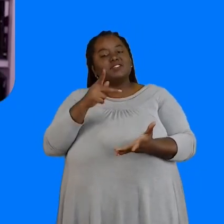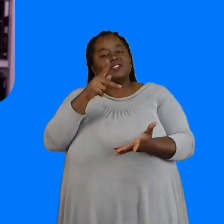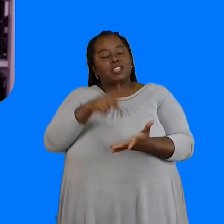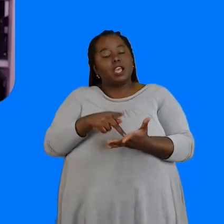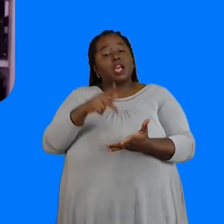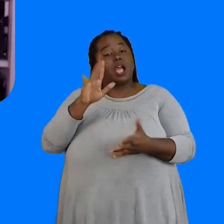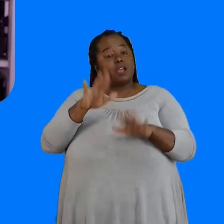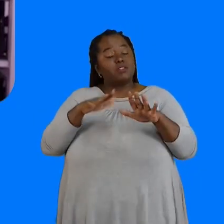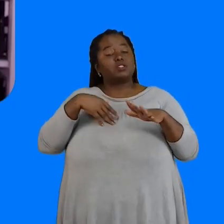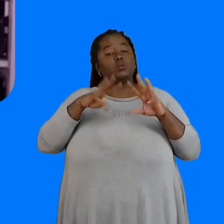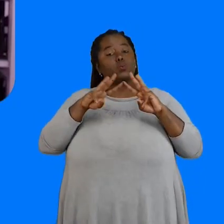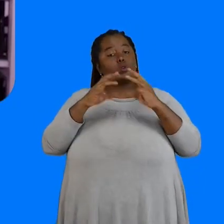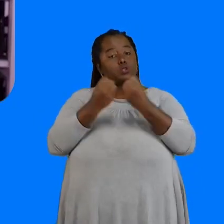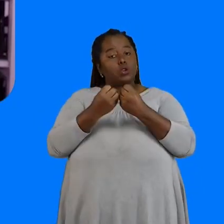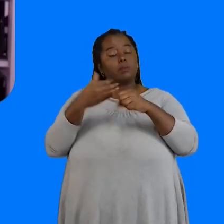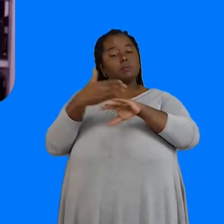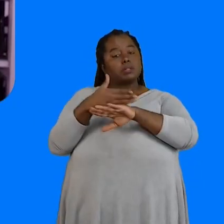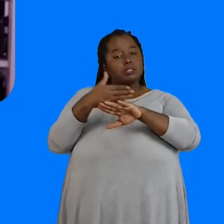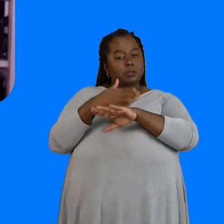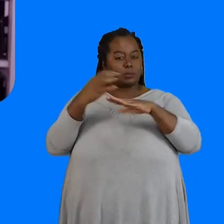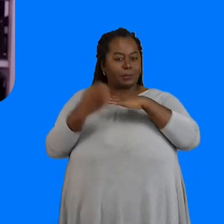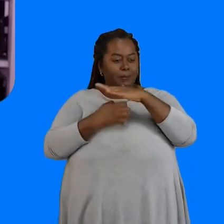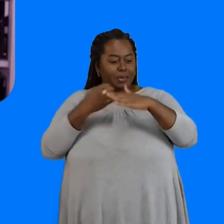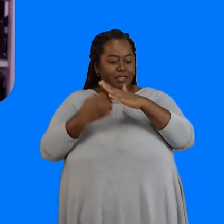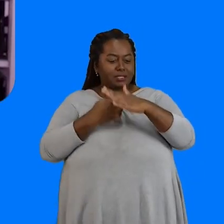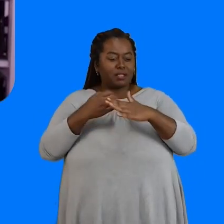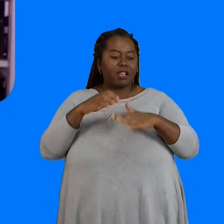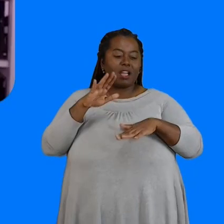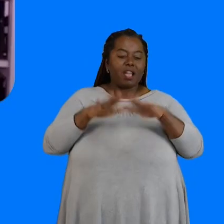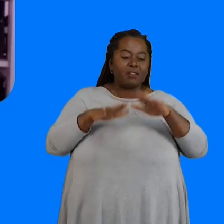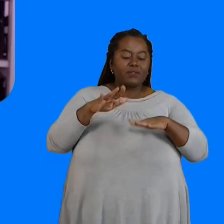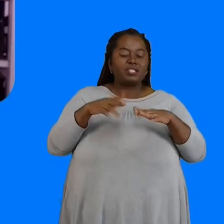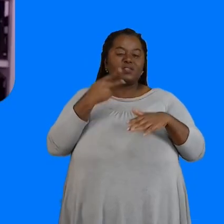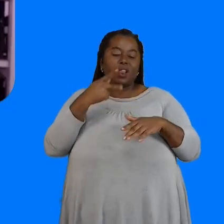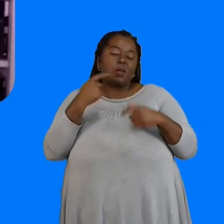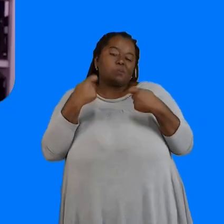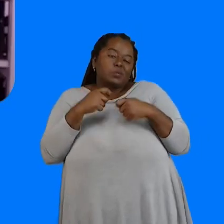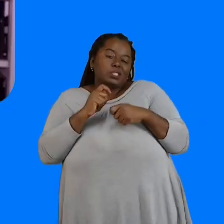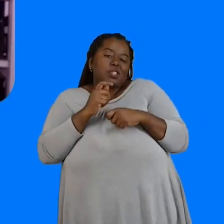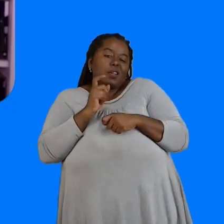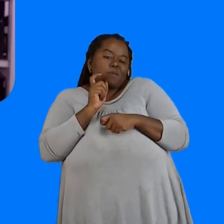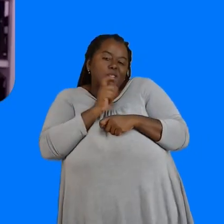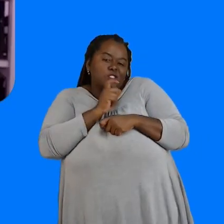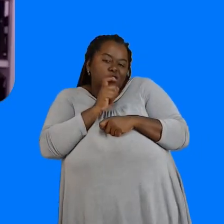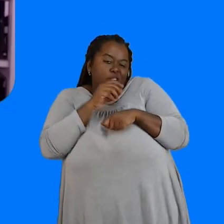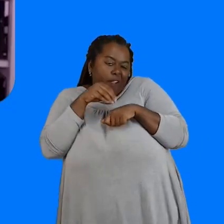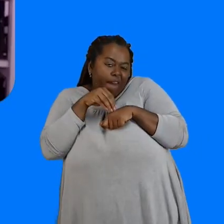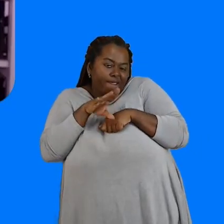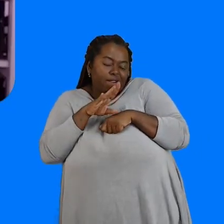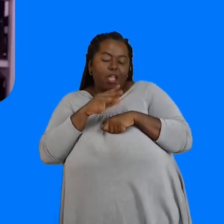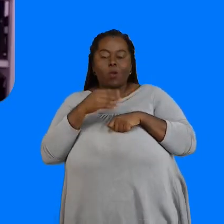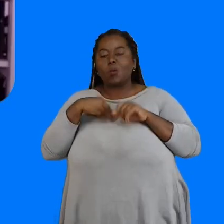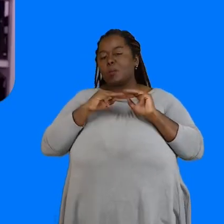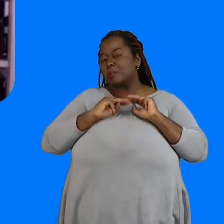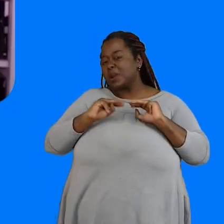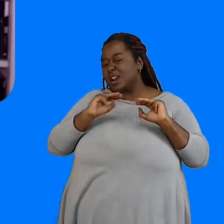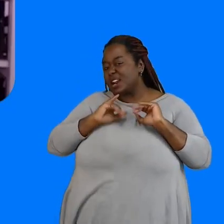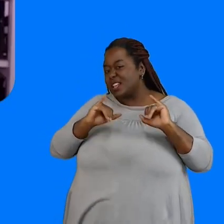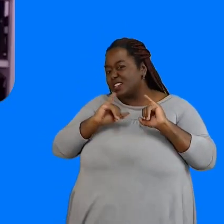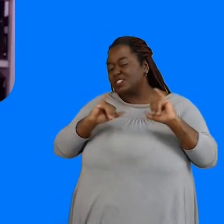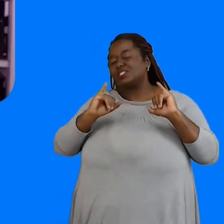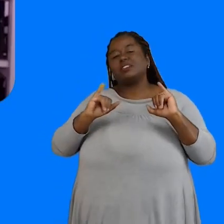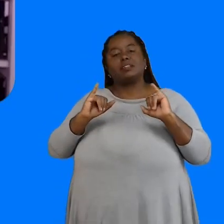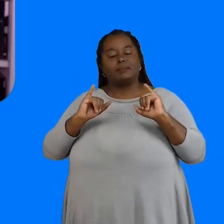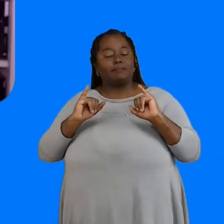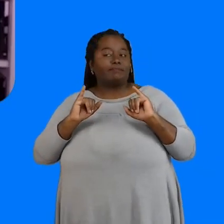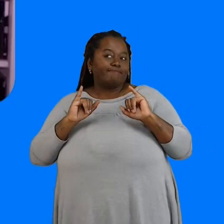com empresas, às vezes dizem, mas Virgílio, de vez em quando temos que contar uma mentirinha, sabes? O marketing. Eu acho que é bem